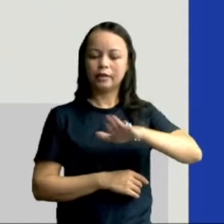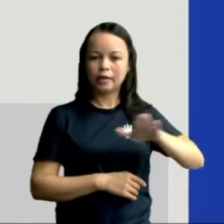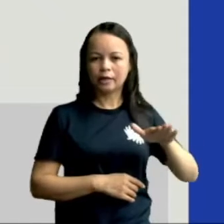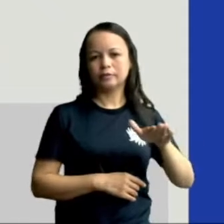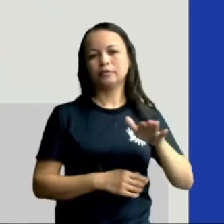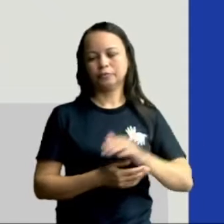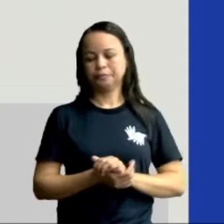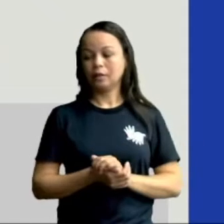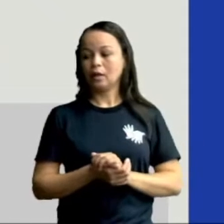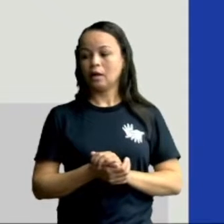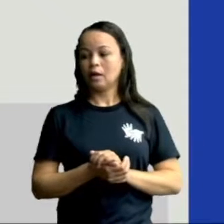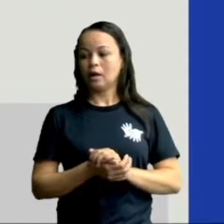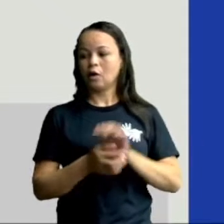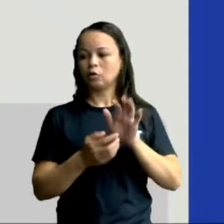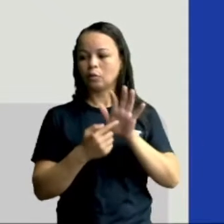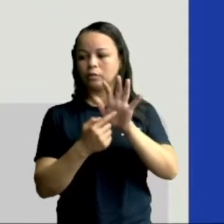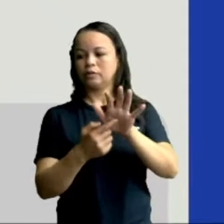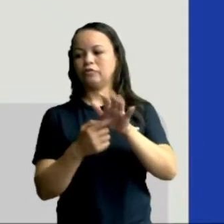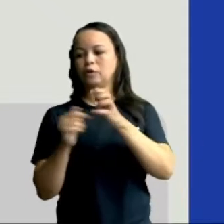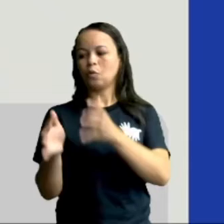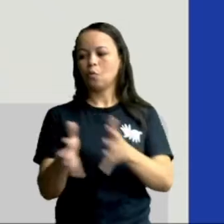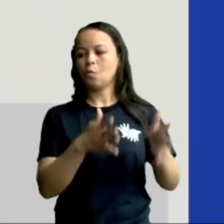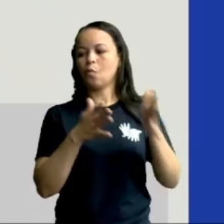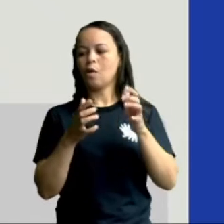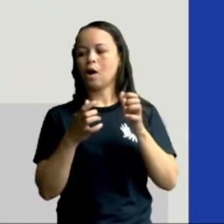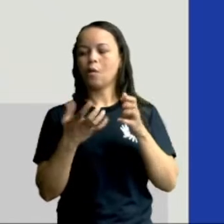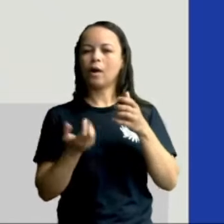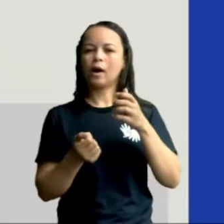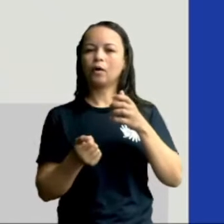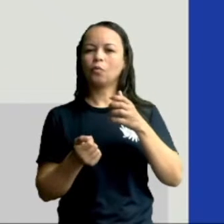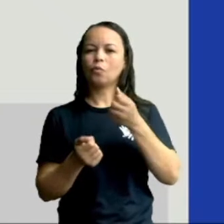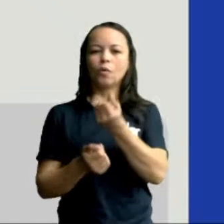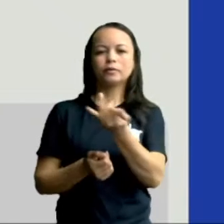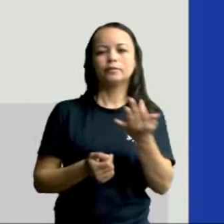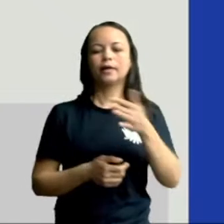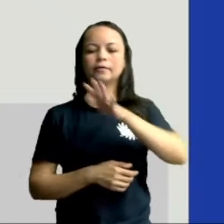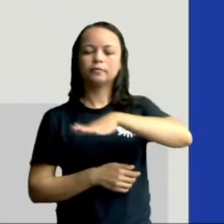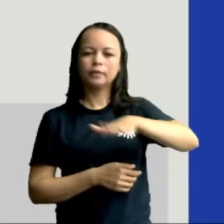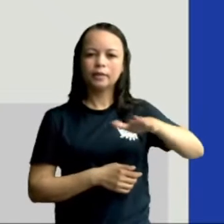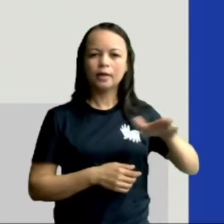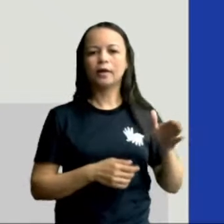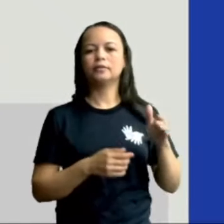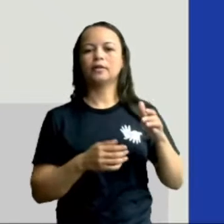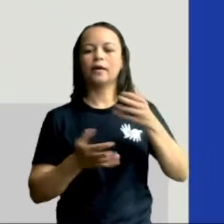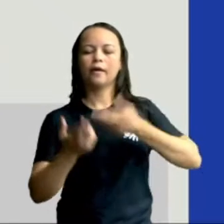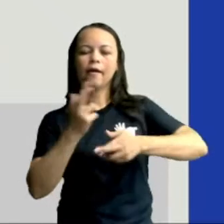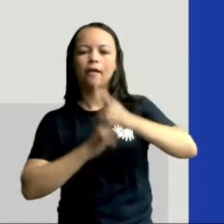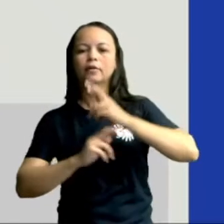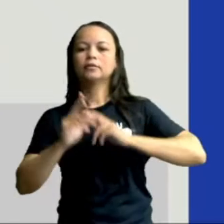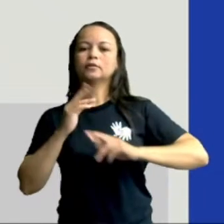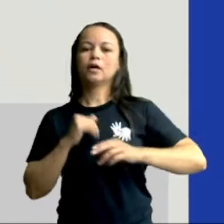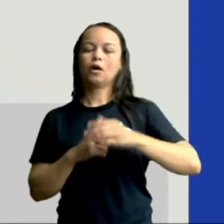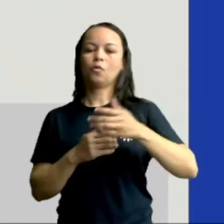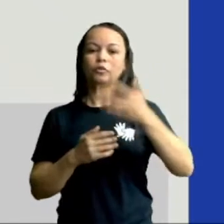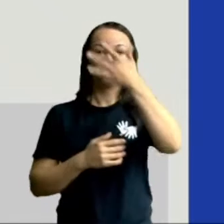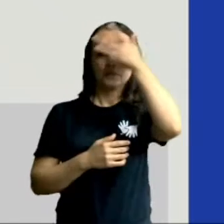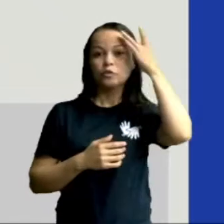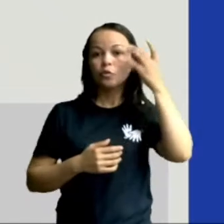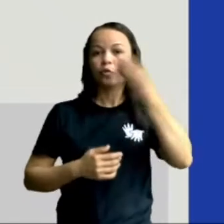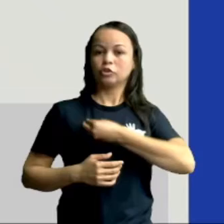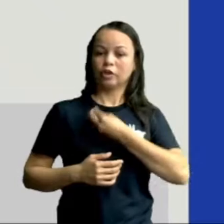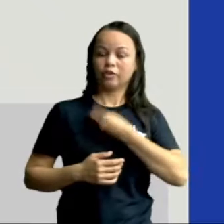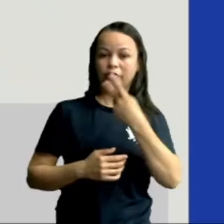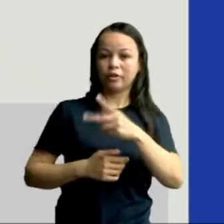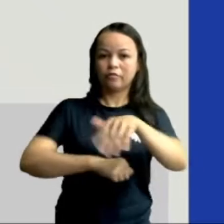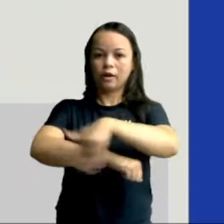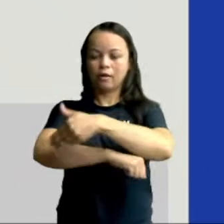representam em relação ao número de moradores. Qual a cor do retângulo que representa as crianças em relação ao